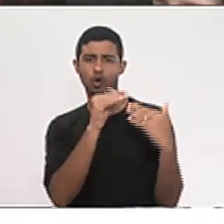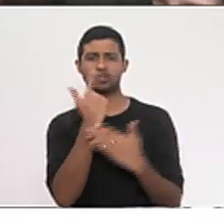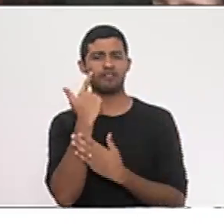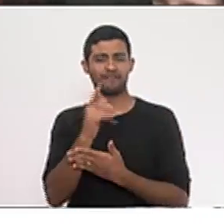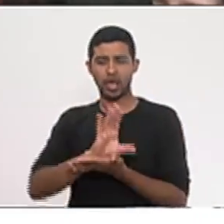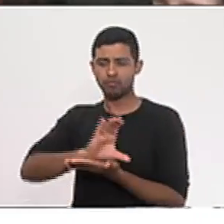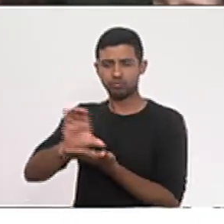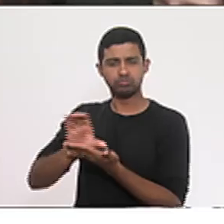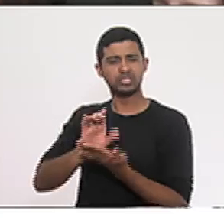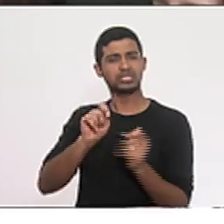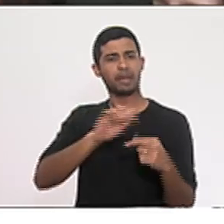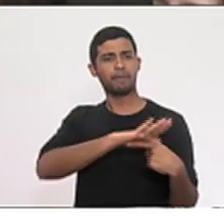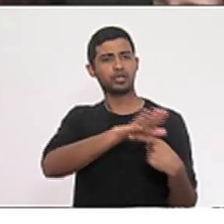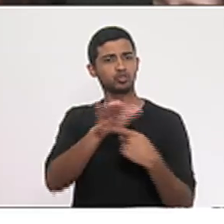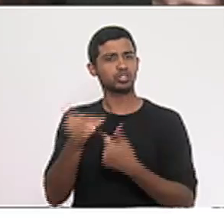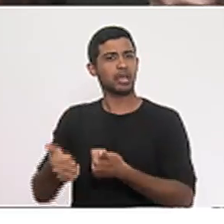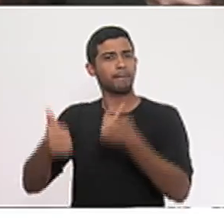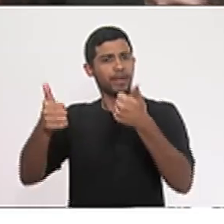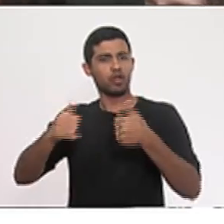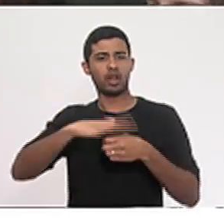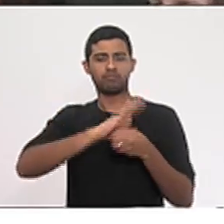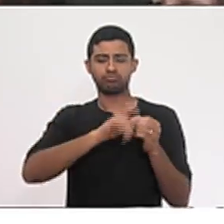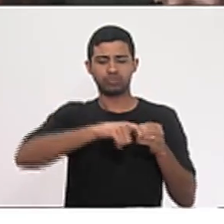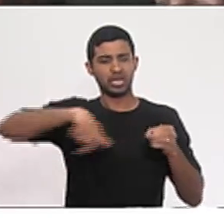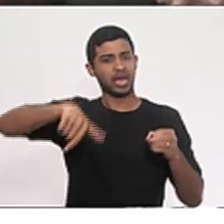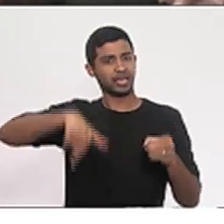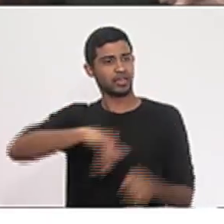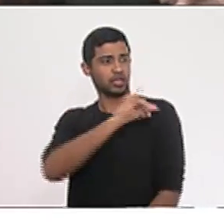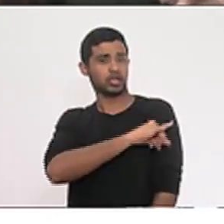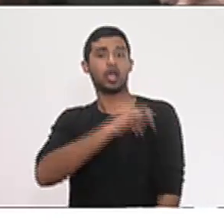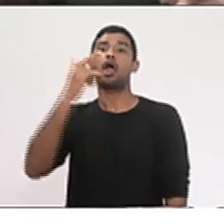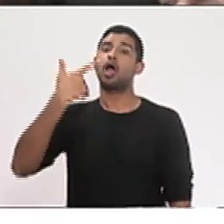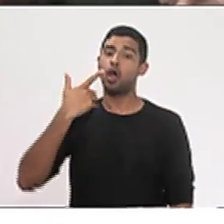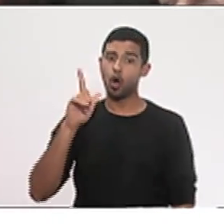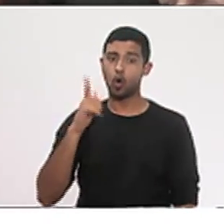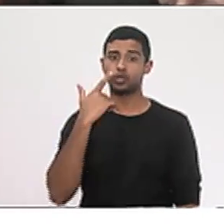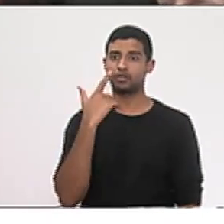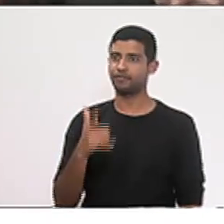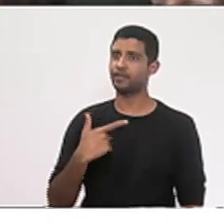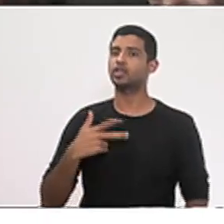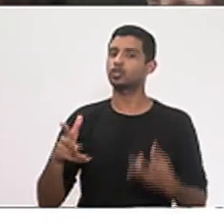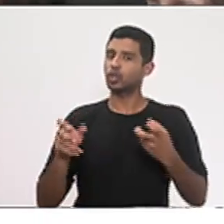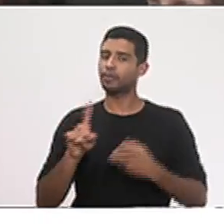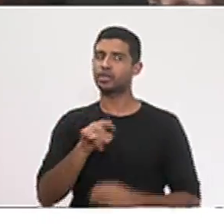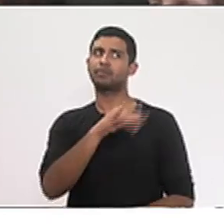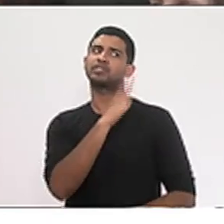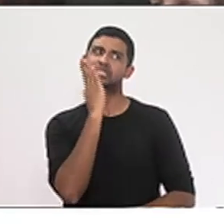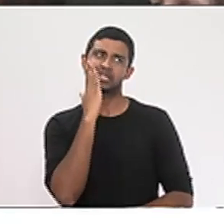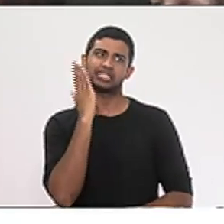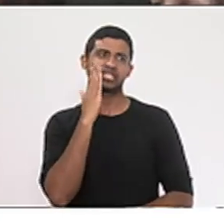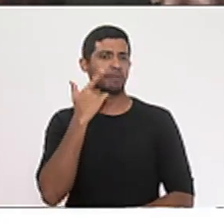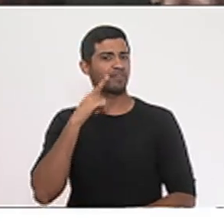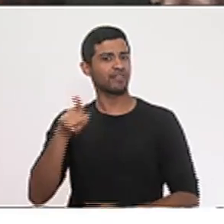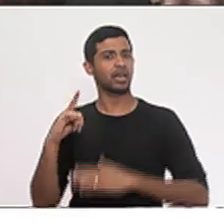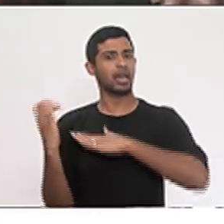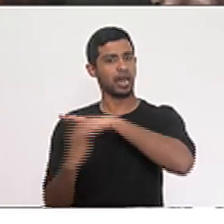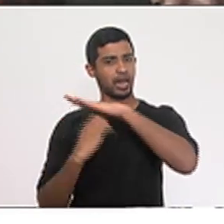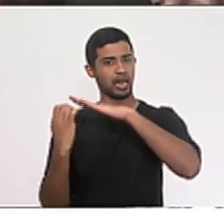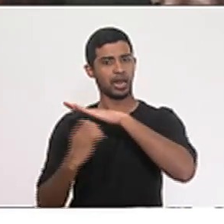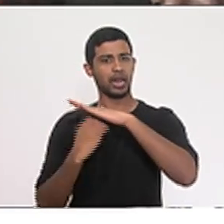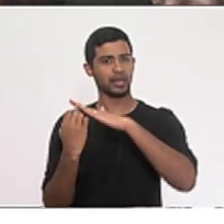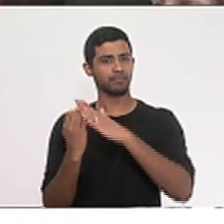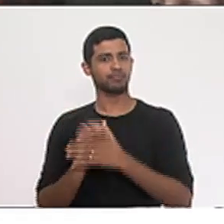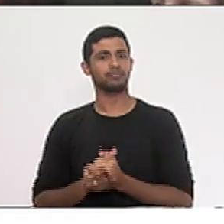das condições de saneamento básico no Rio de Janeiro. Mas outra coisa é não reconhecer, e você certamente reconhece, que essa é uma empresa que fecha no